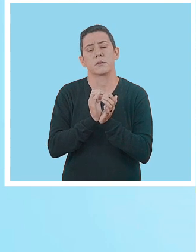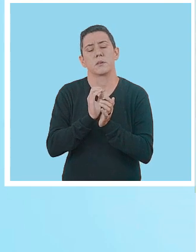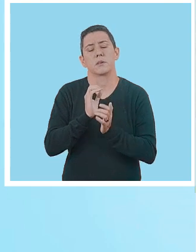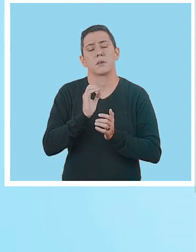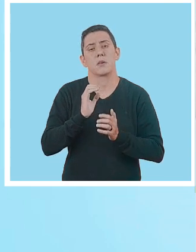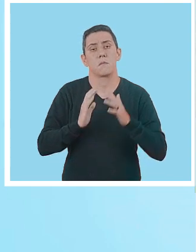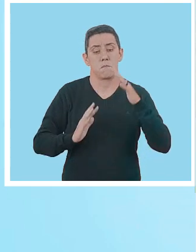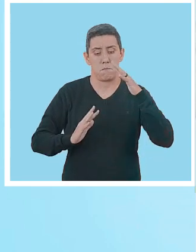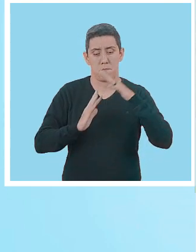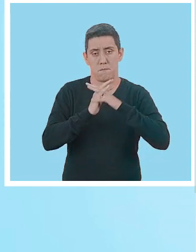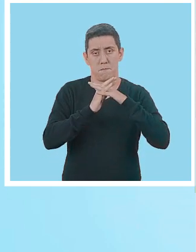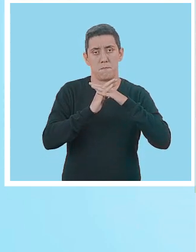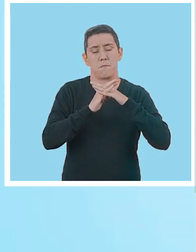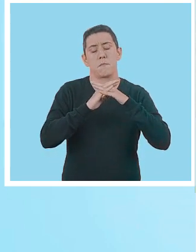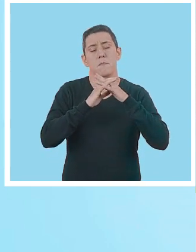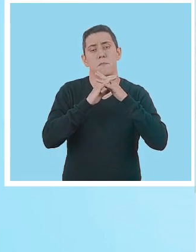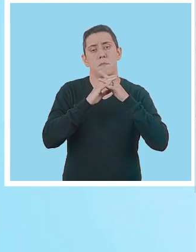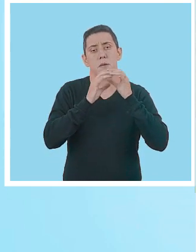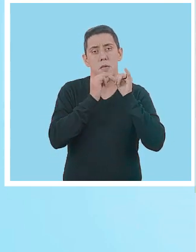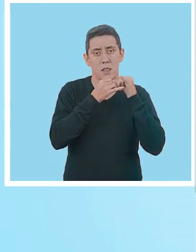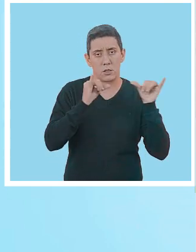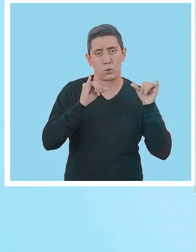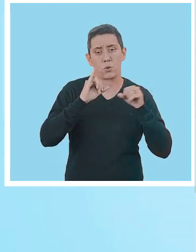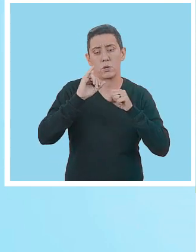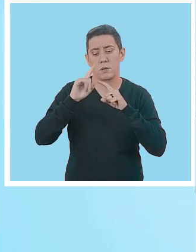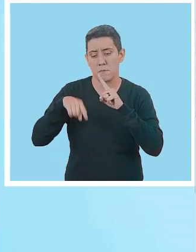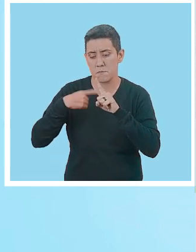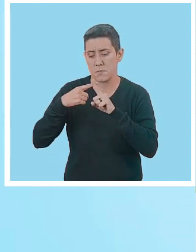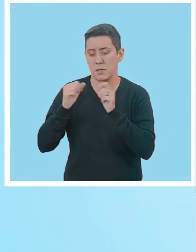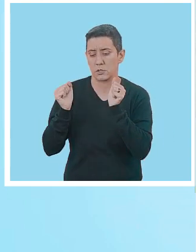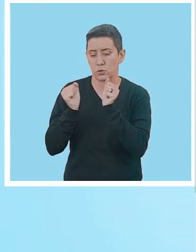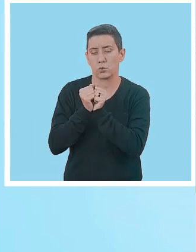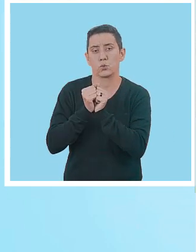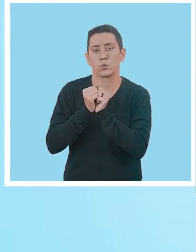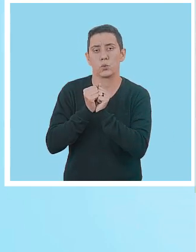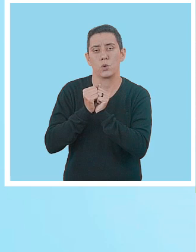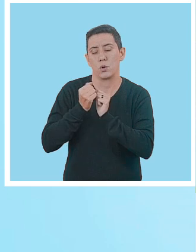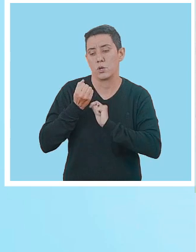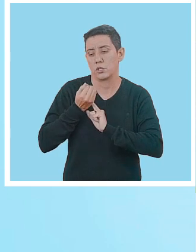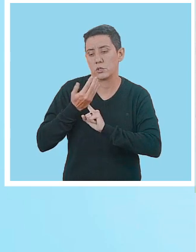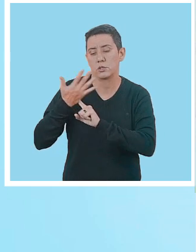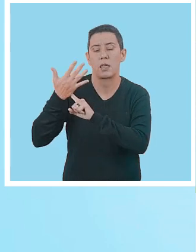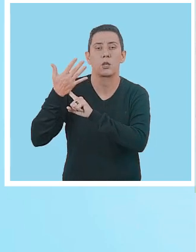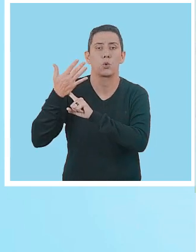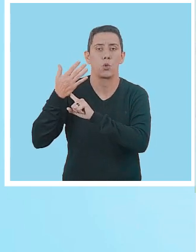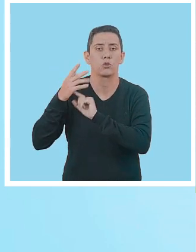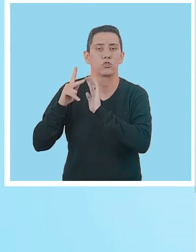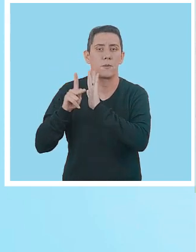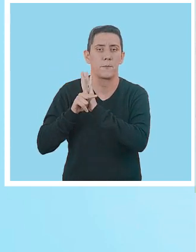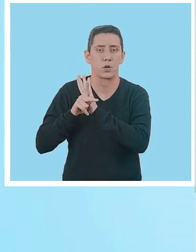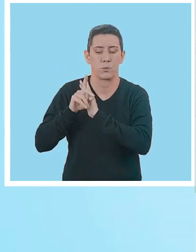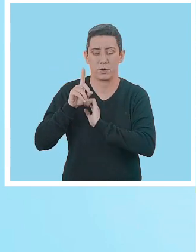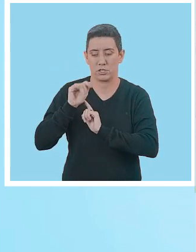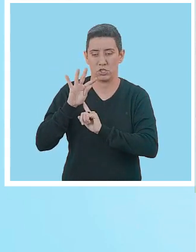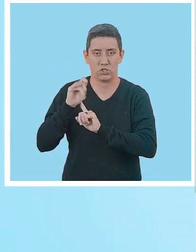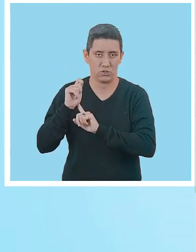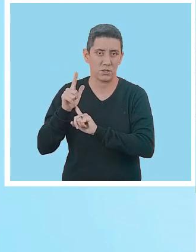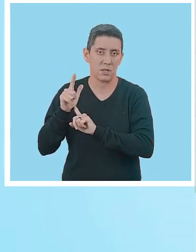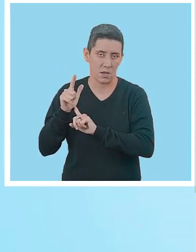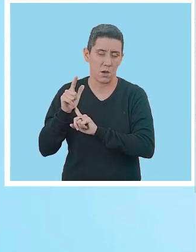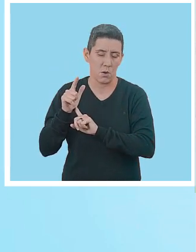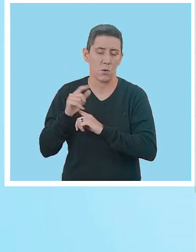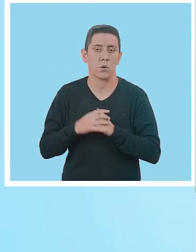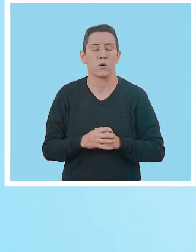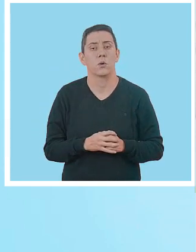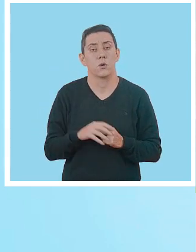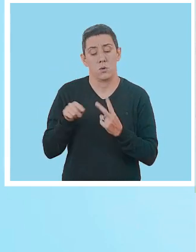juntamente com a tecnologia digital né que a gente chama de digitalização da energia esses dois itens